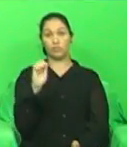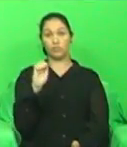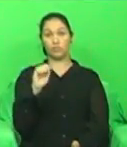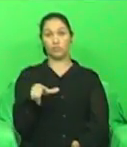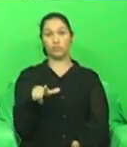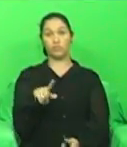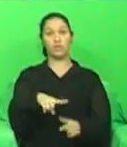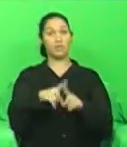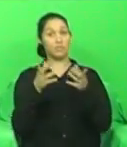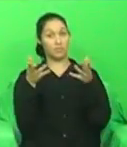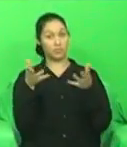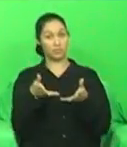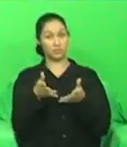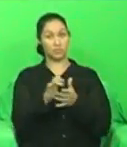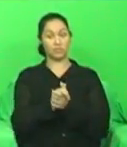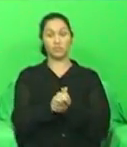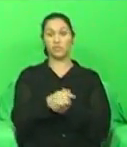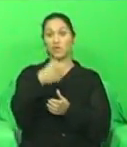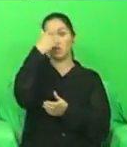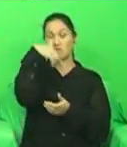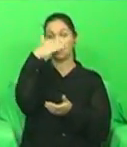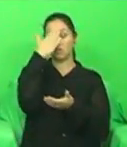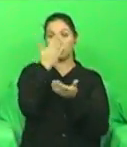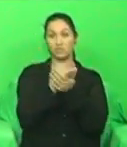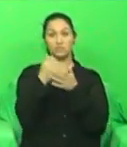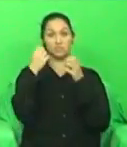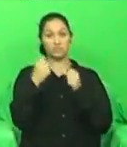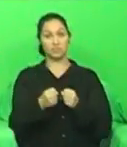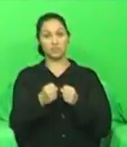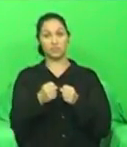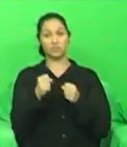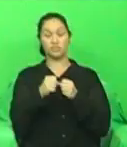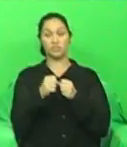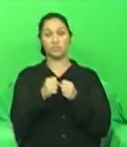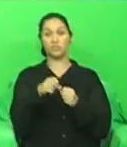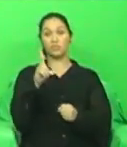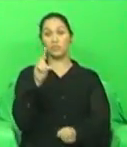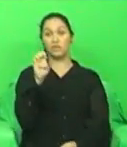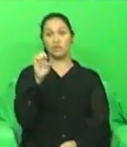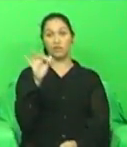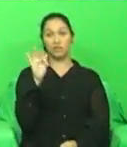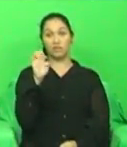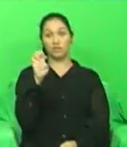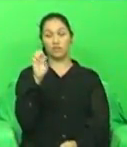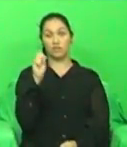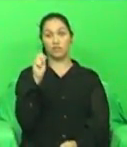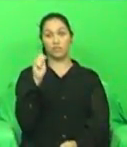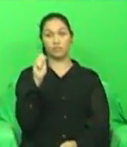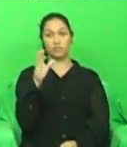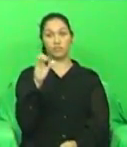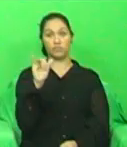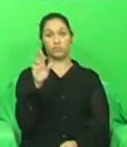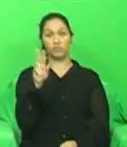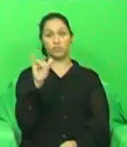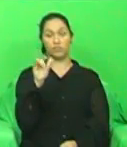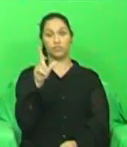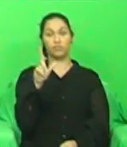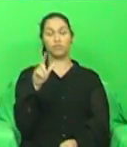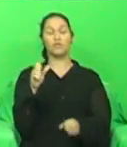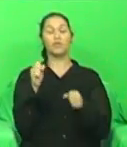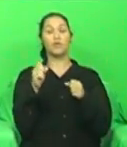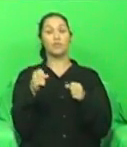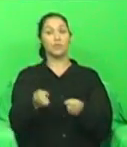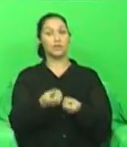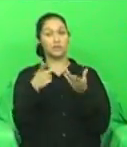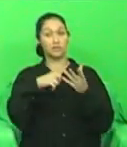civil fica uma sugestão repetir é levar essas fotos dá pra fazer autorização pra fazer uma limpeza imediata dos rios obrigado